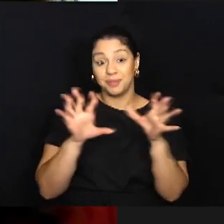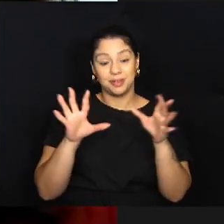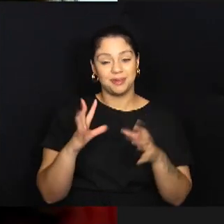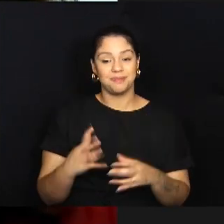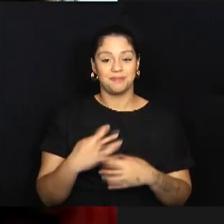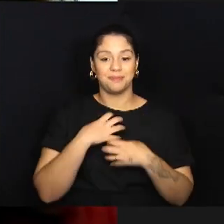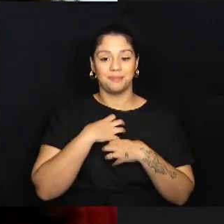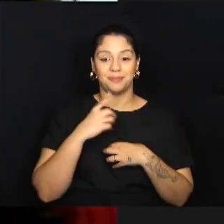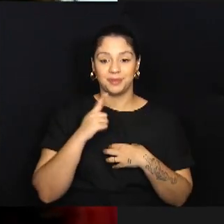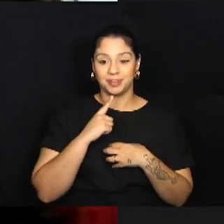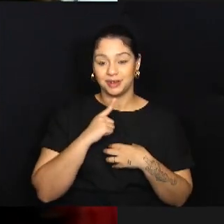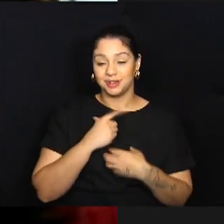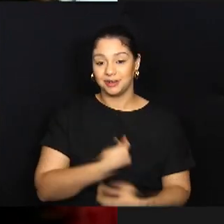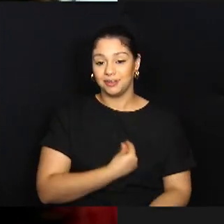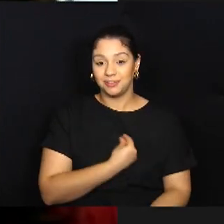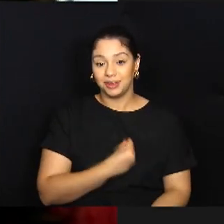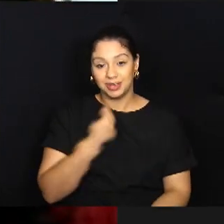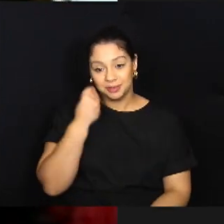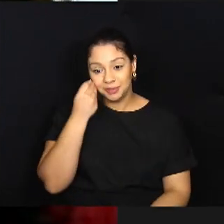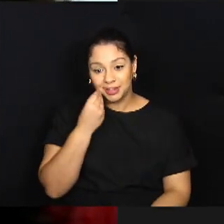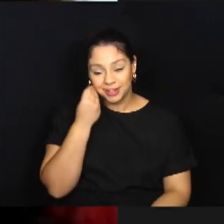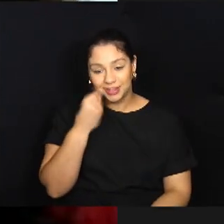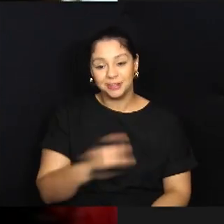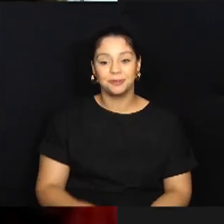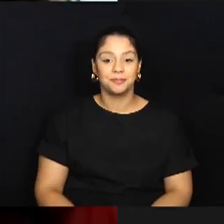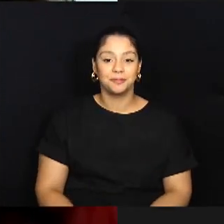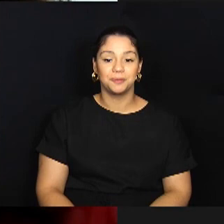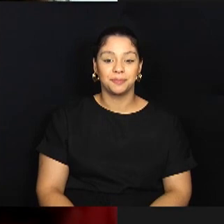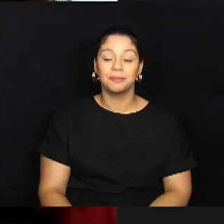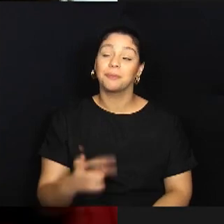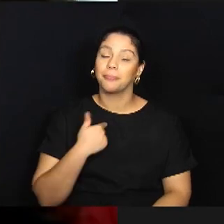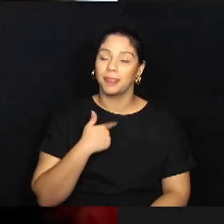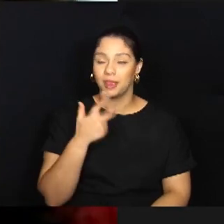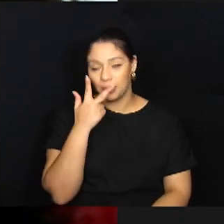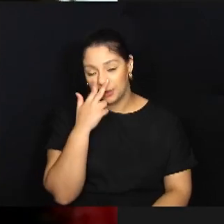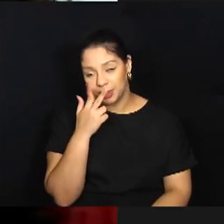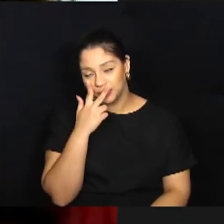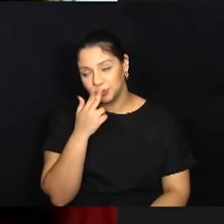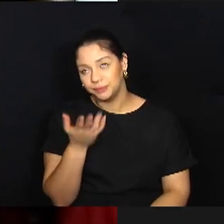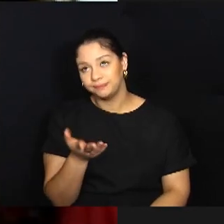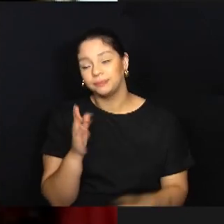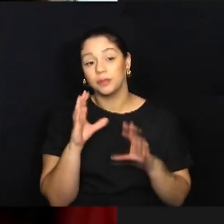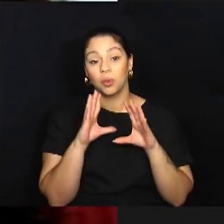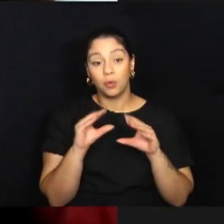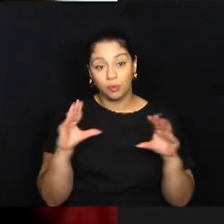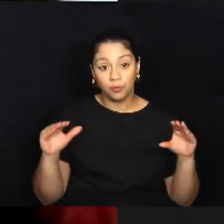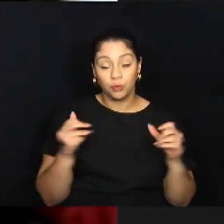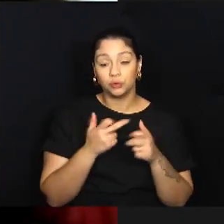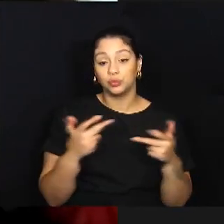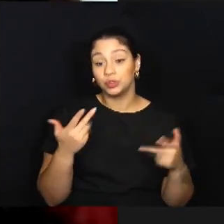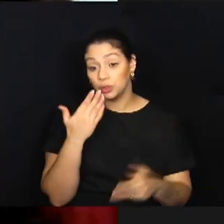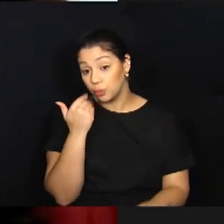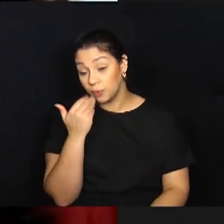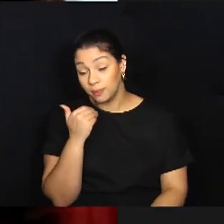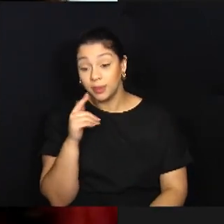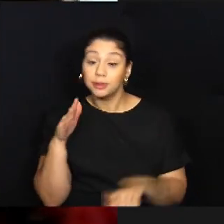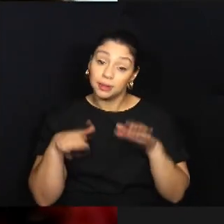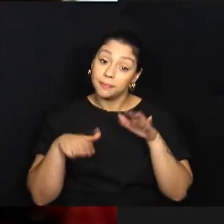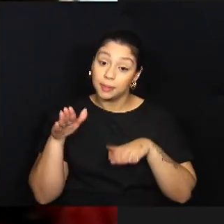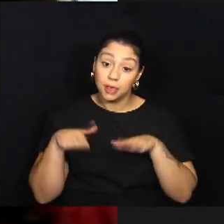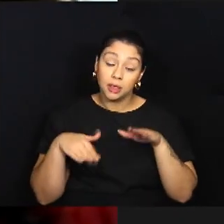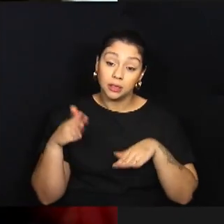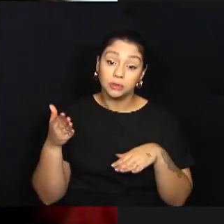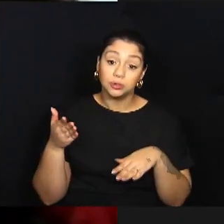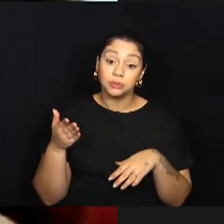de viver as experiências. Eu acho que assim, o conforto, o que você vai comer, onde você vai ficar, aí depende, né,